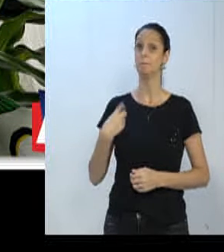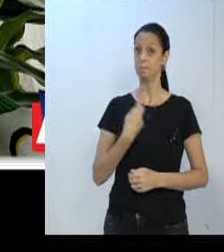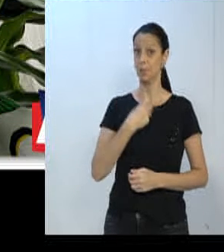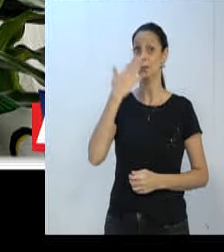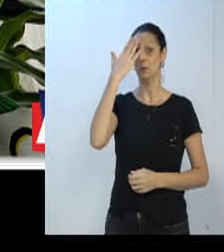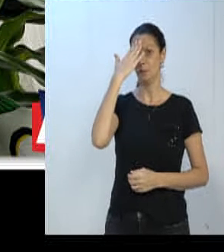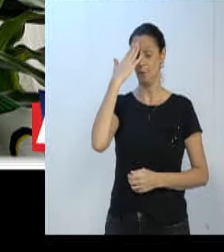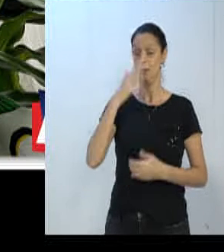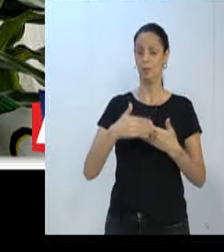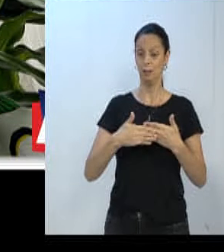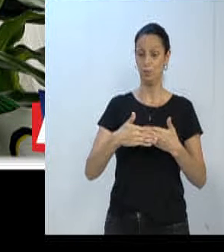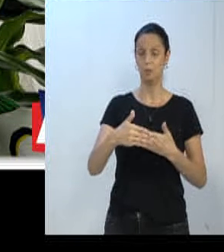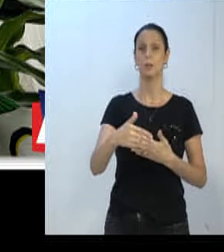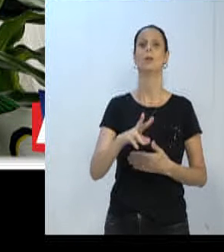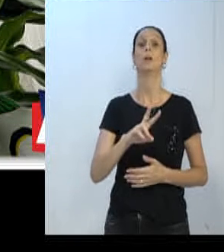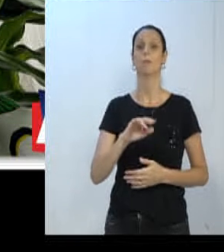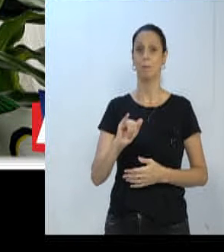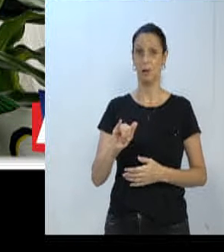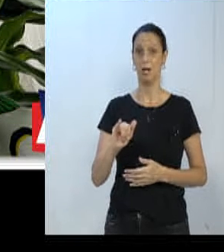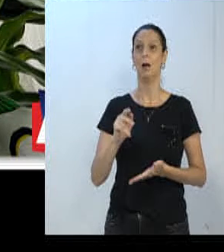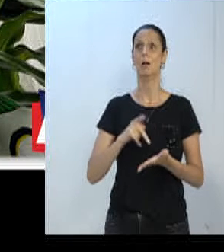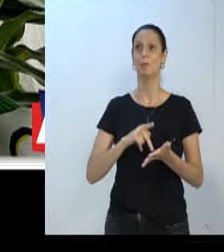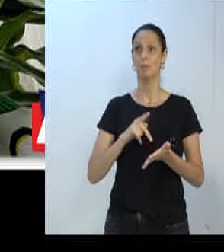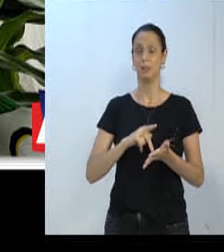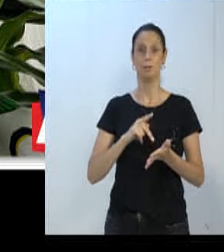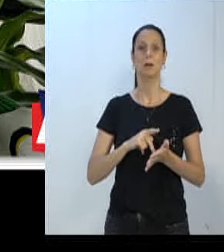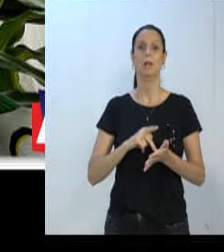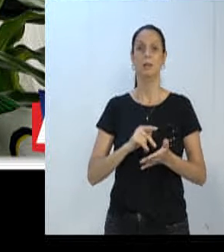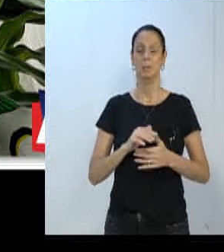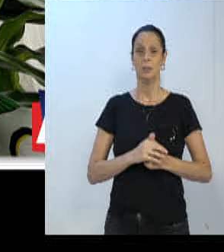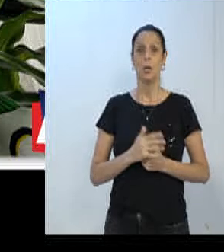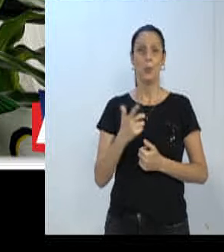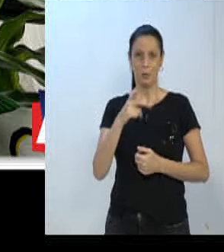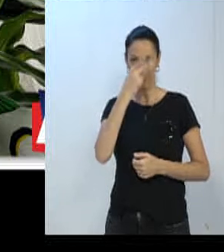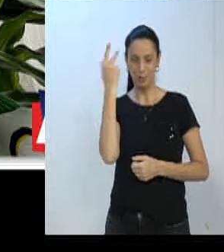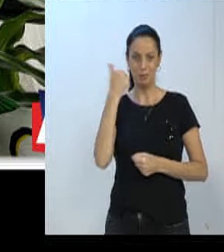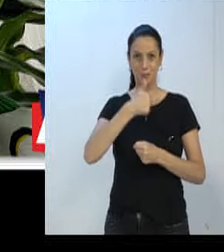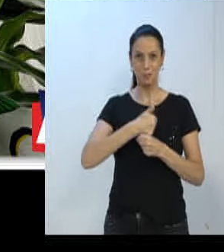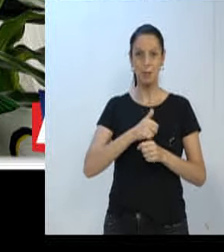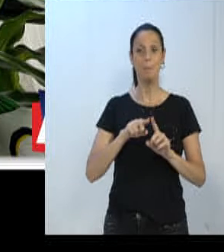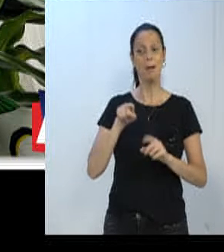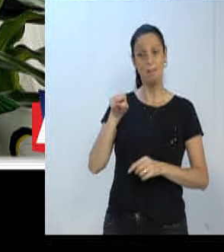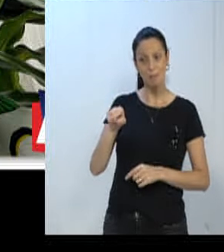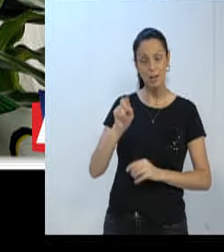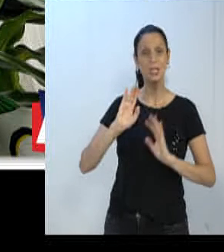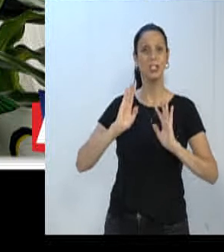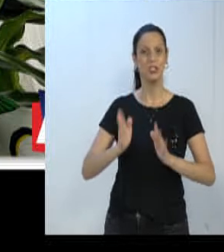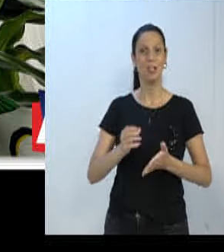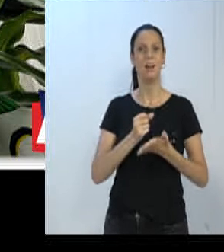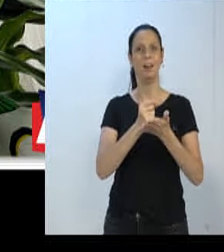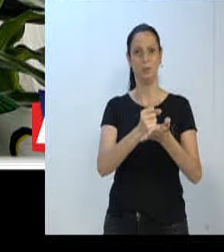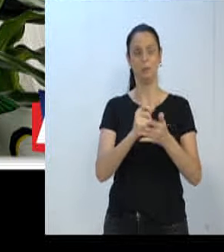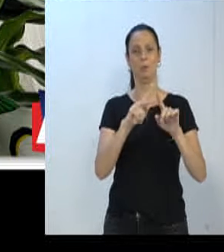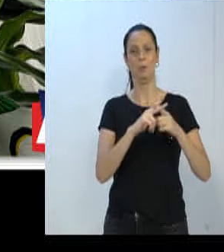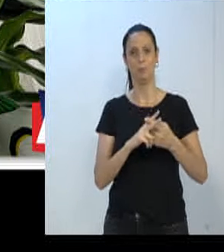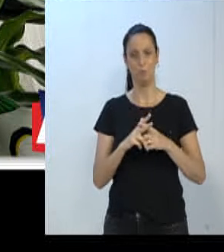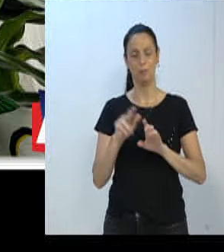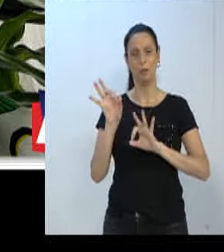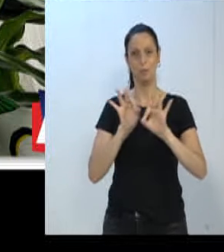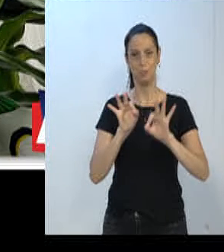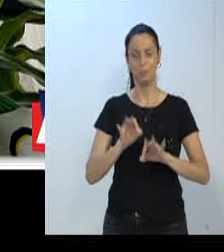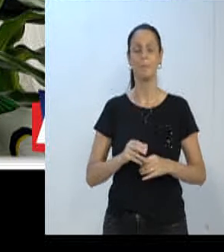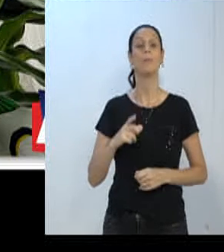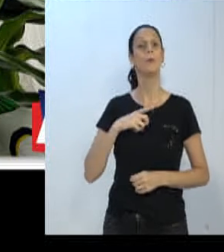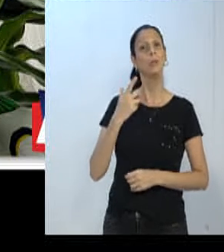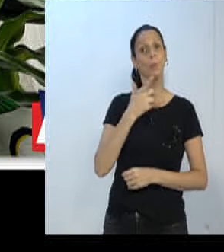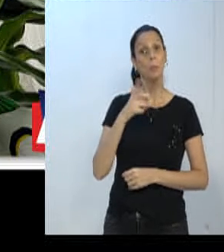vai sair vai voltar a ser professor arrumou a casa não Caíque tem algumas demandas também no SF conforme o vereador Adriano